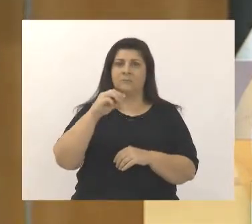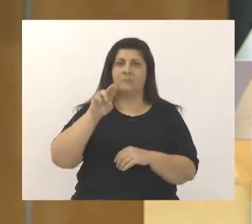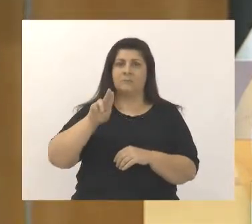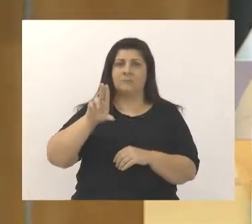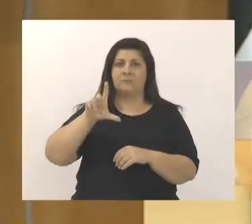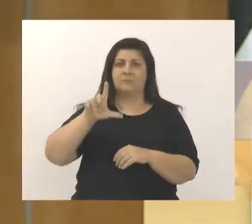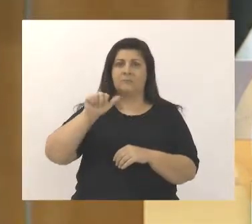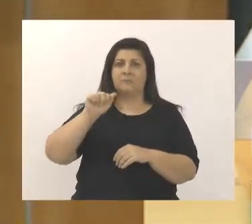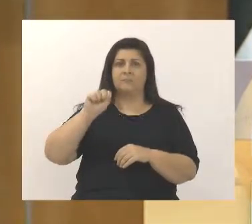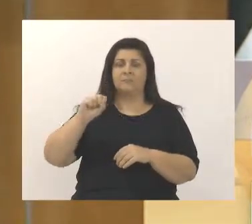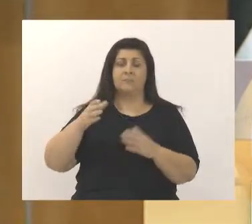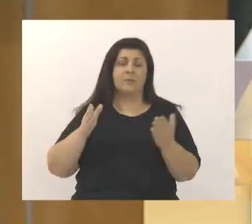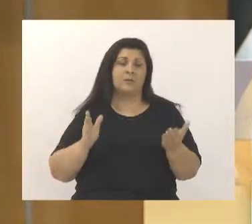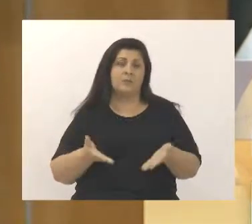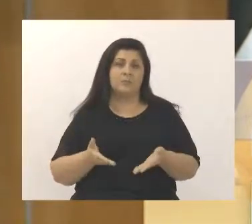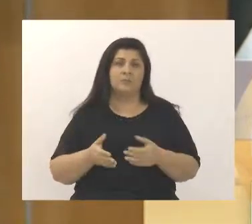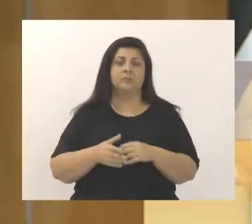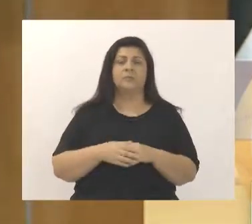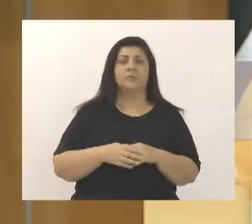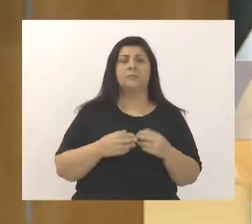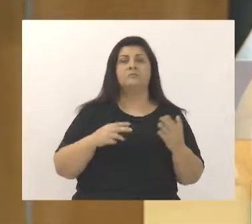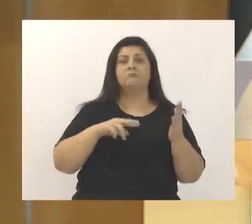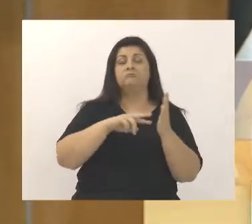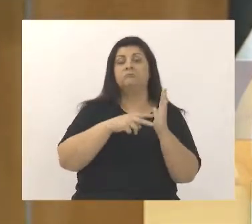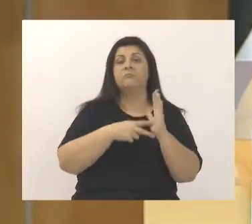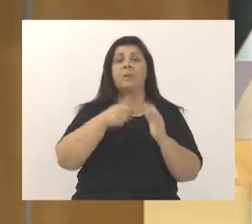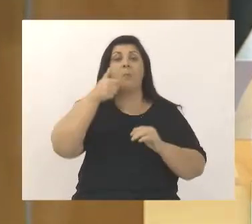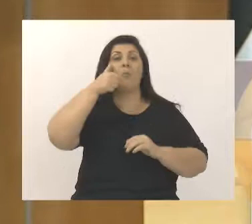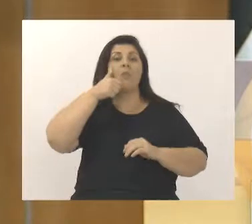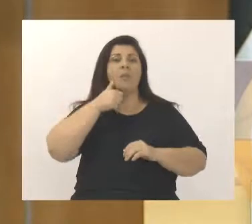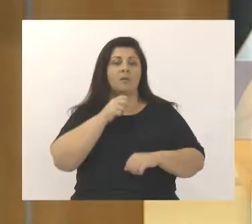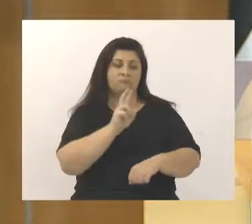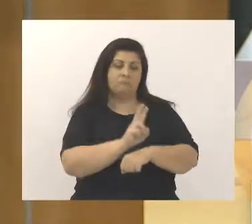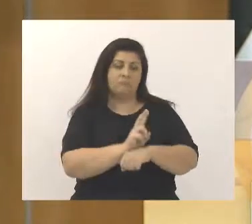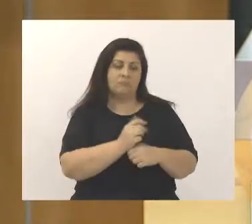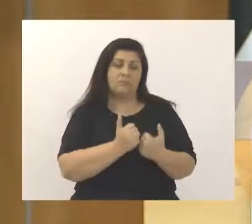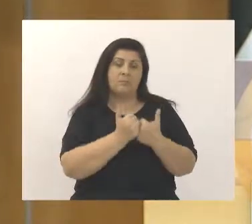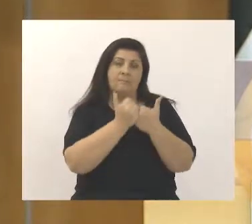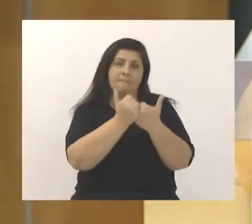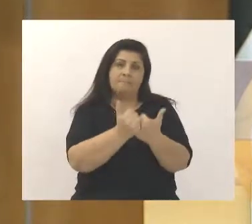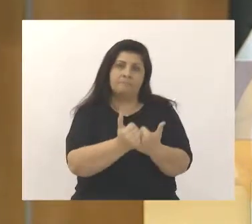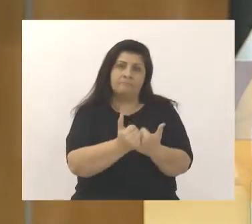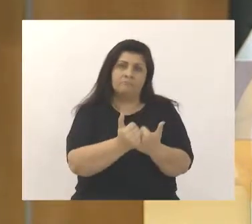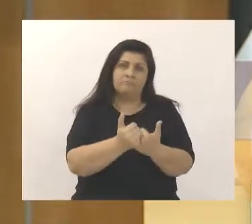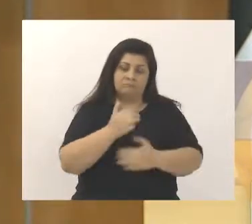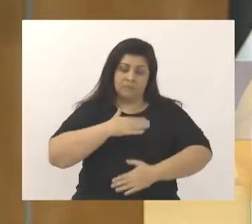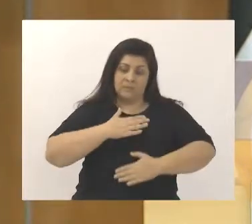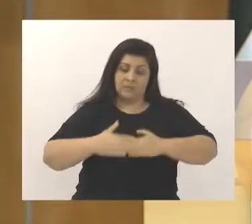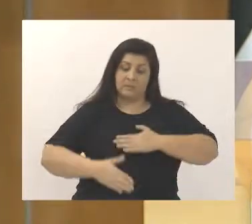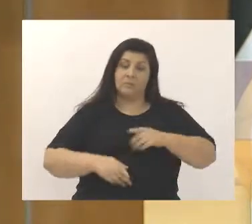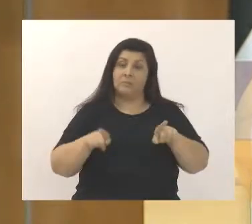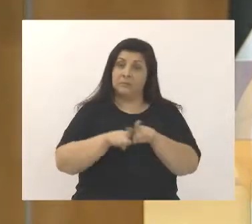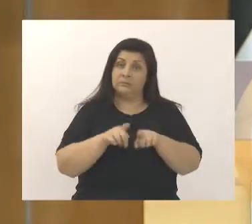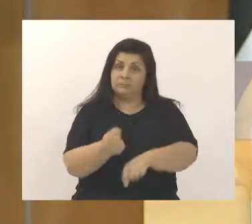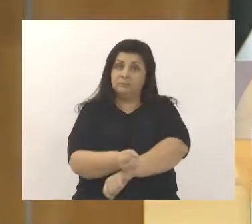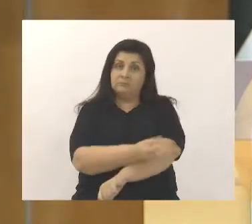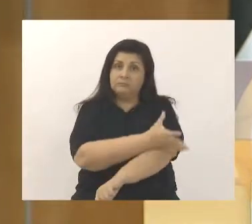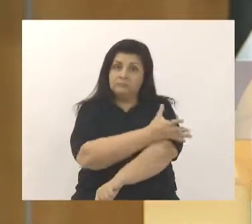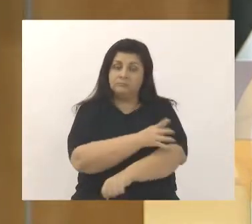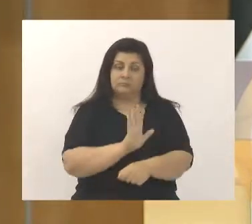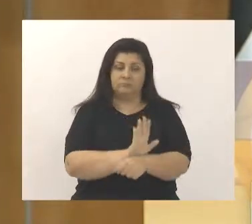hoje aplicam-se às mulheres que dão suporte físico e emocional antes e durante o trabalho de